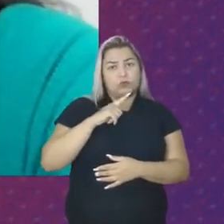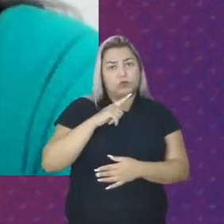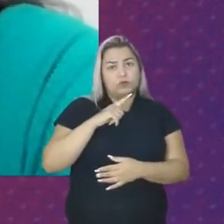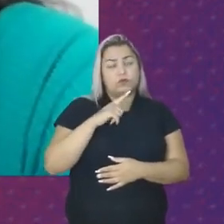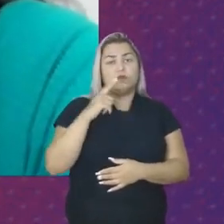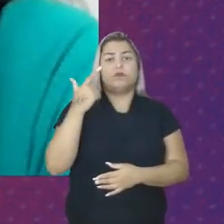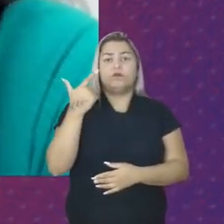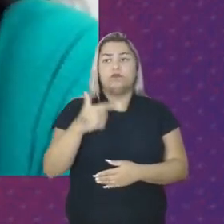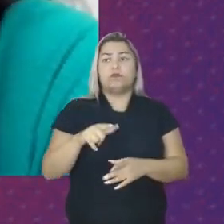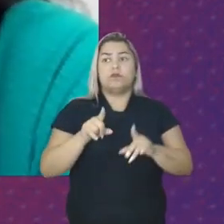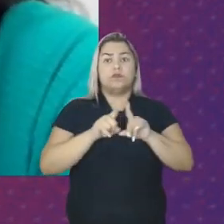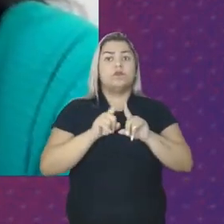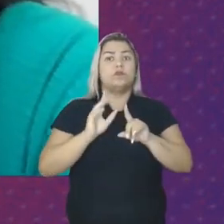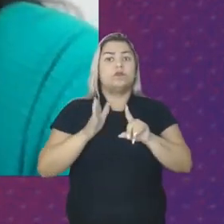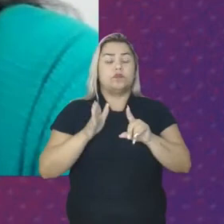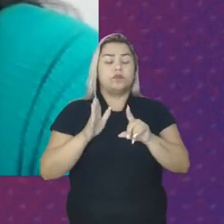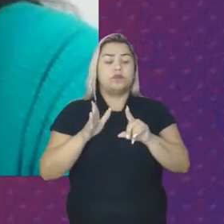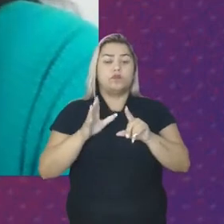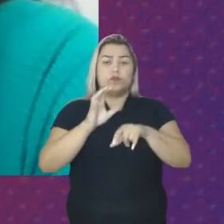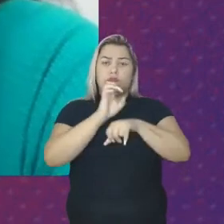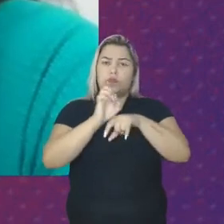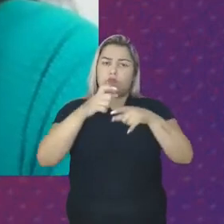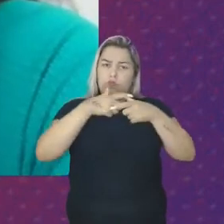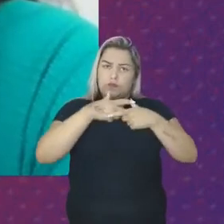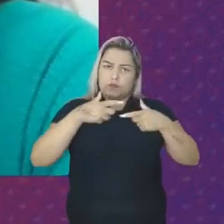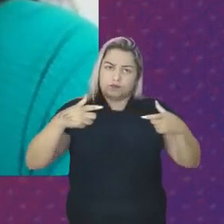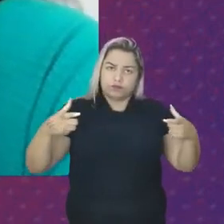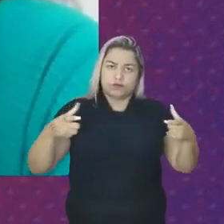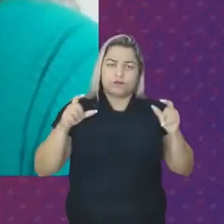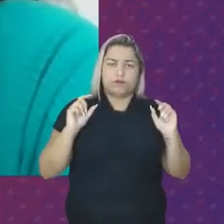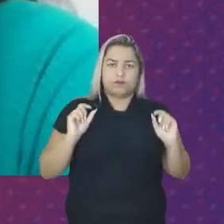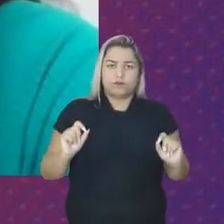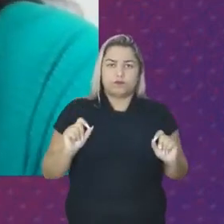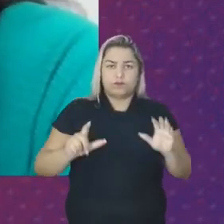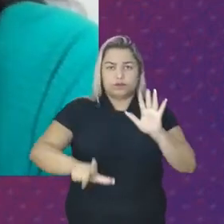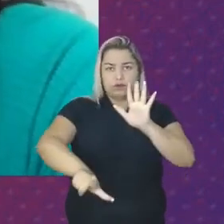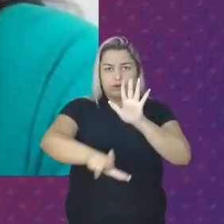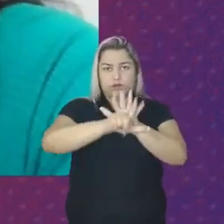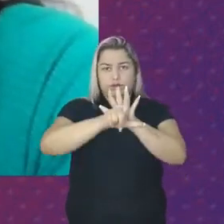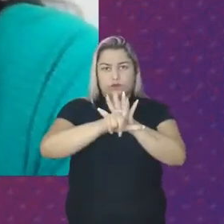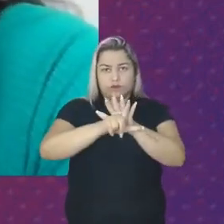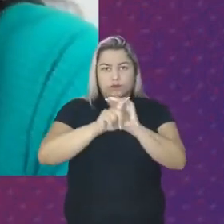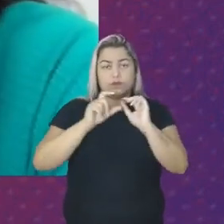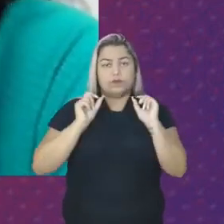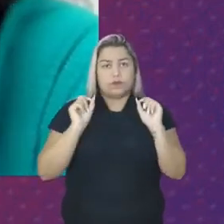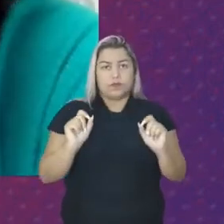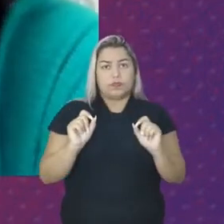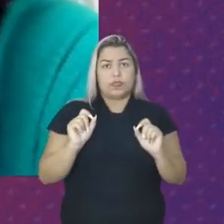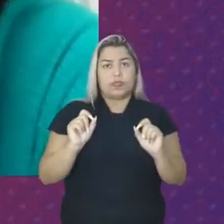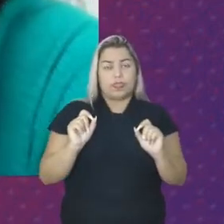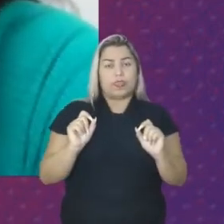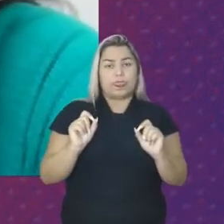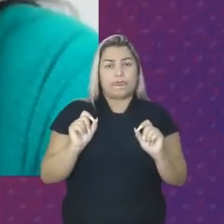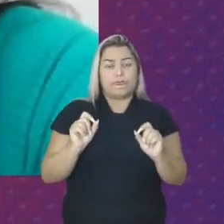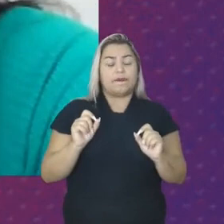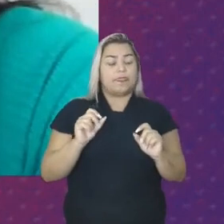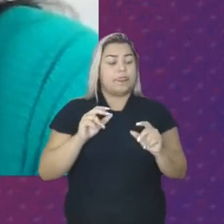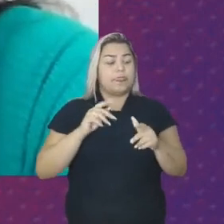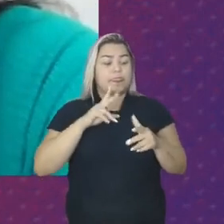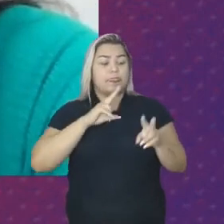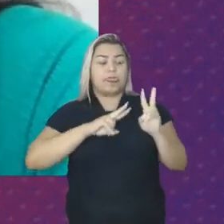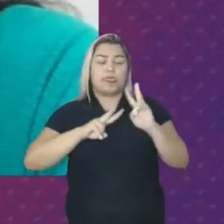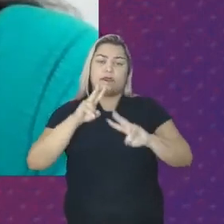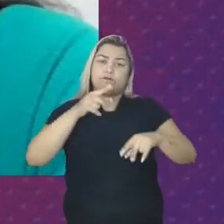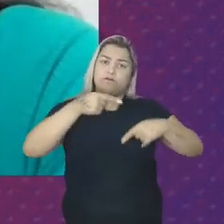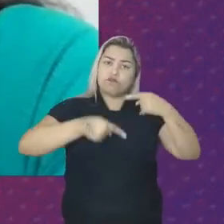as condenações, o resultado é realmente a criação da lei, né? Então, a CPM, ela acompanhou de perto